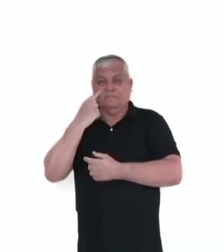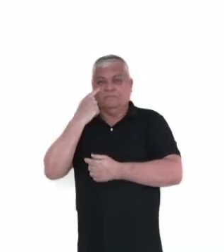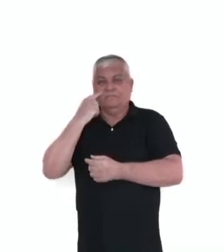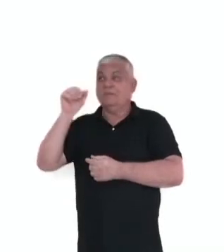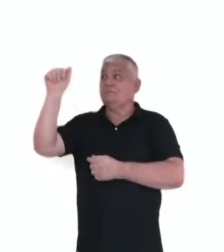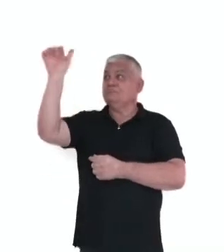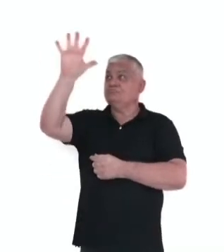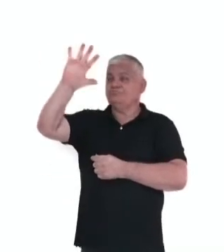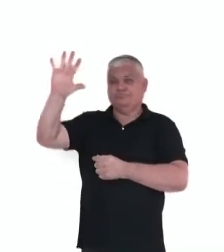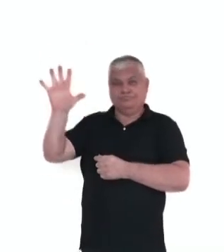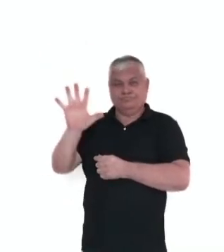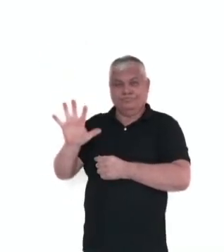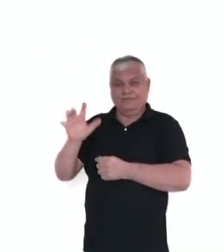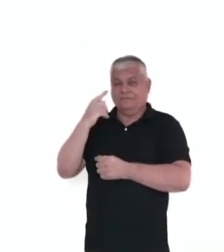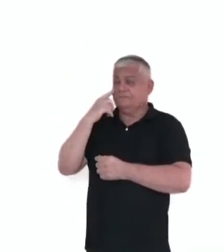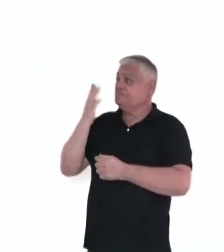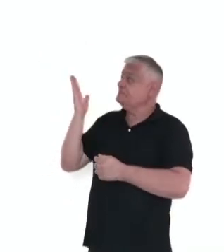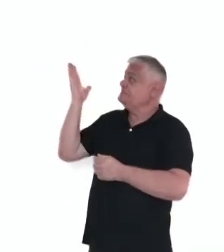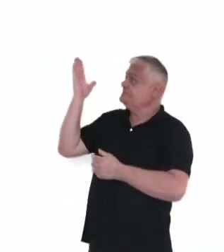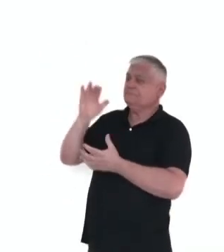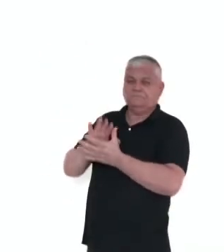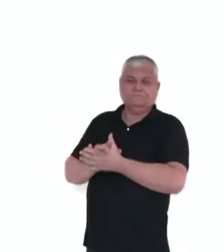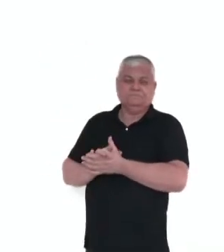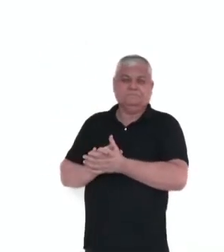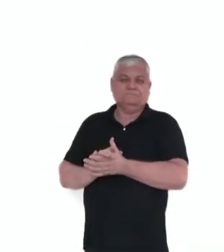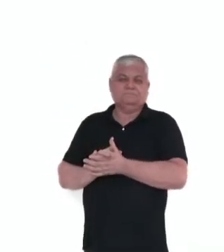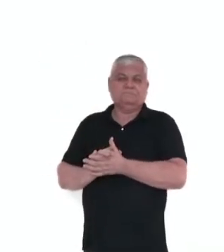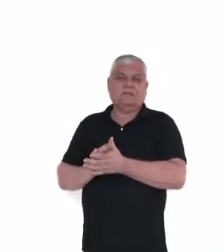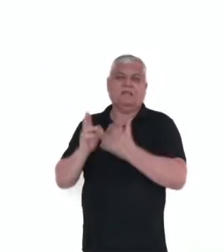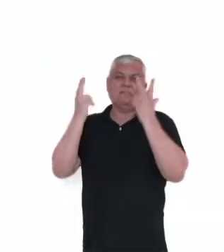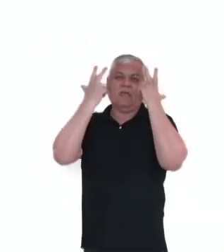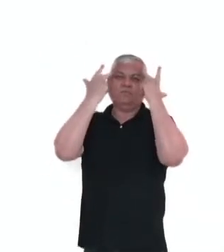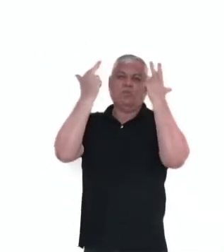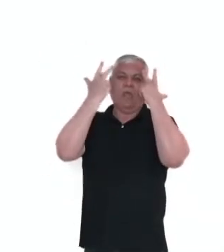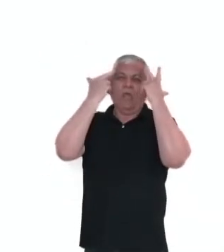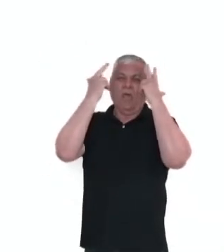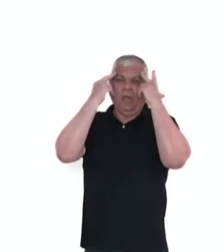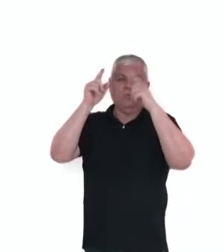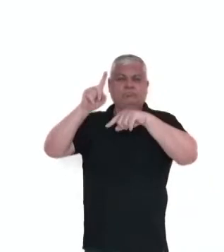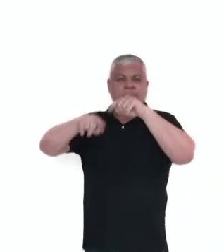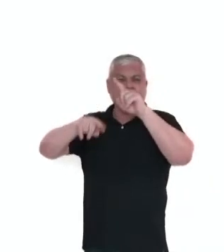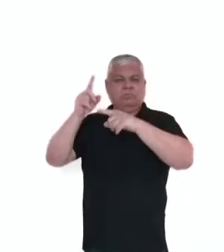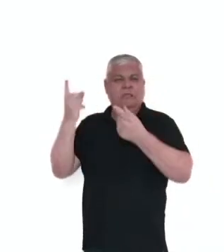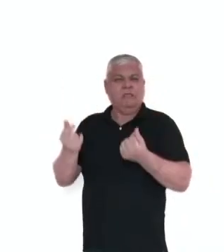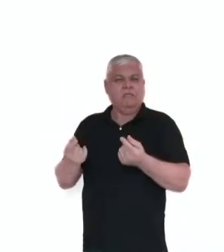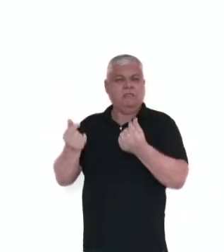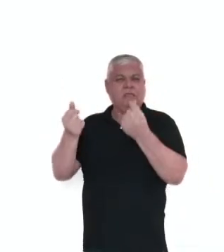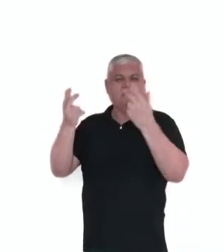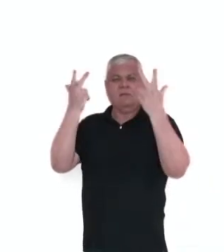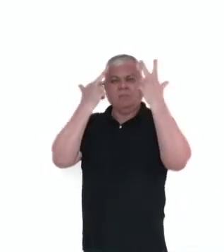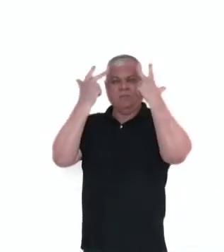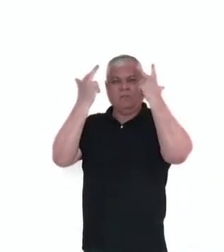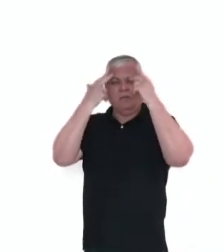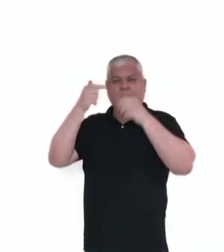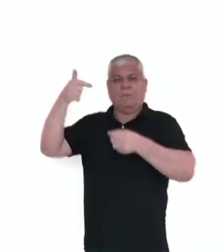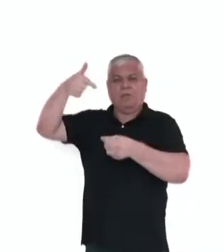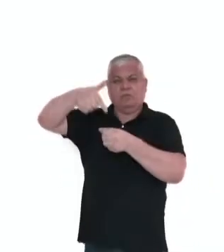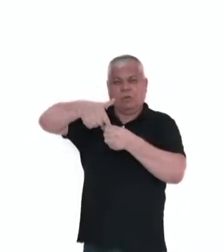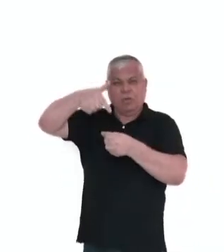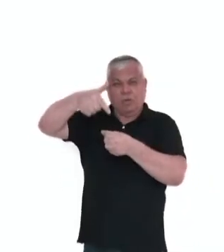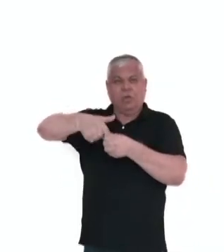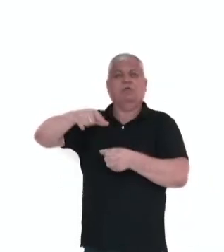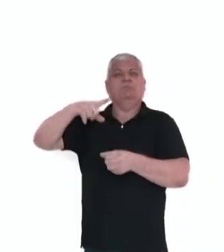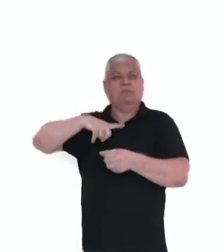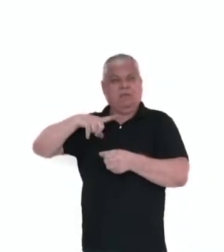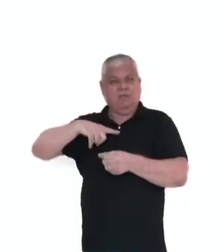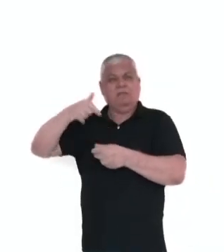mapa mostrando tudo que tem de recursos minerais aí, naturais, de um modo geral, na África. Repare que tem petróleo, né, no modo geral, nos